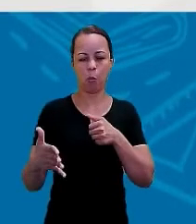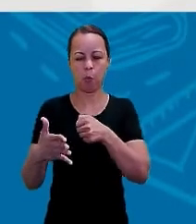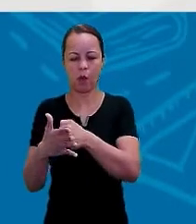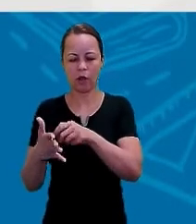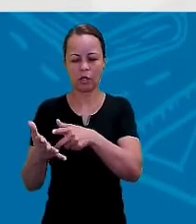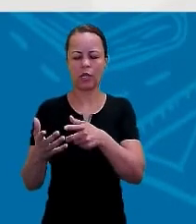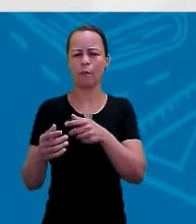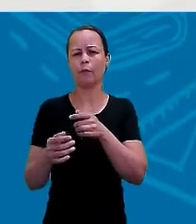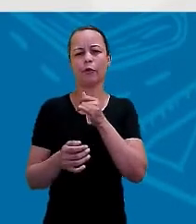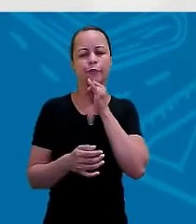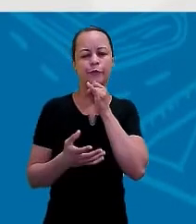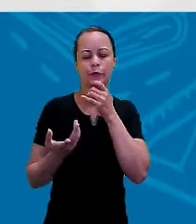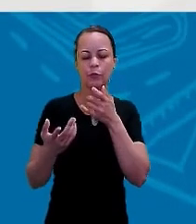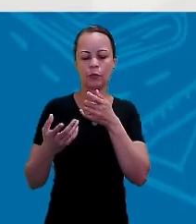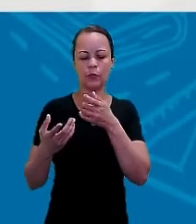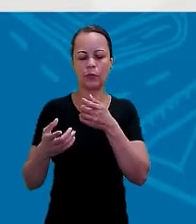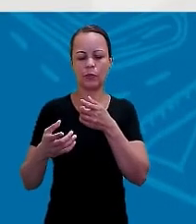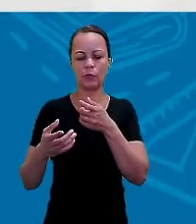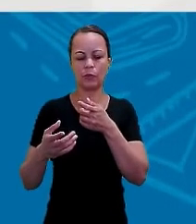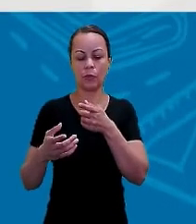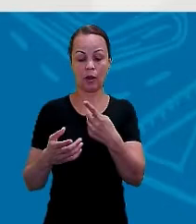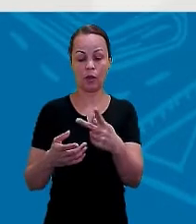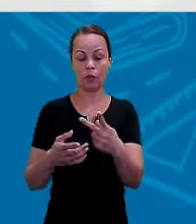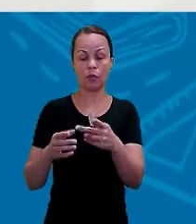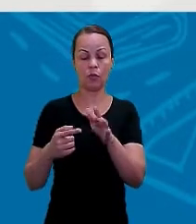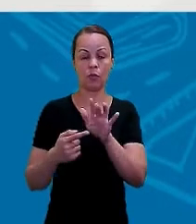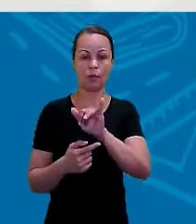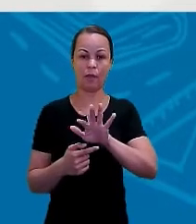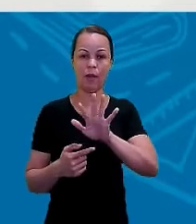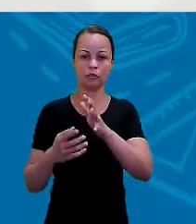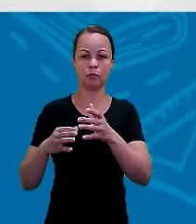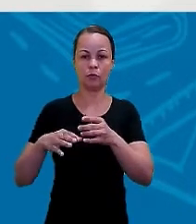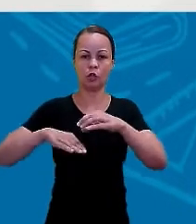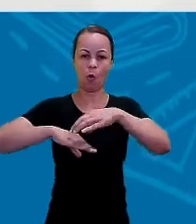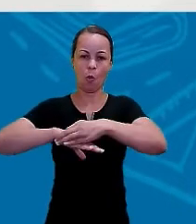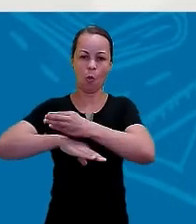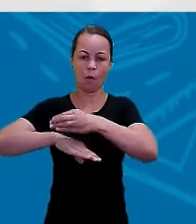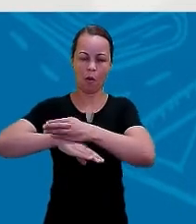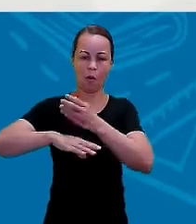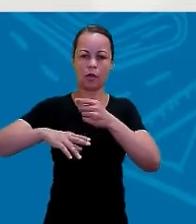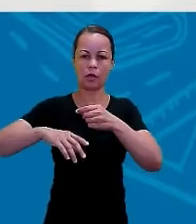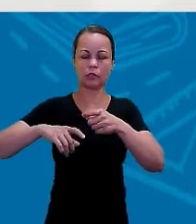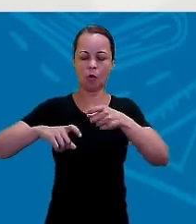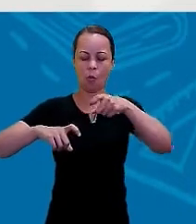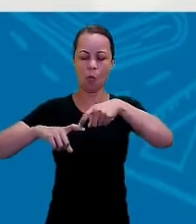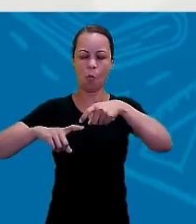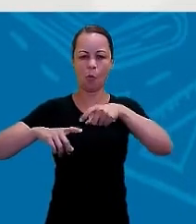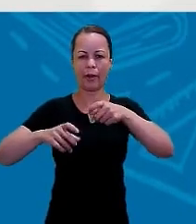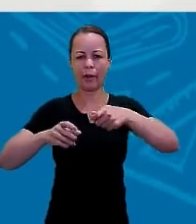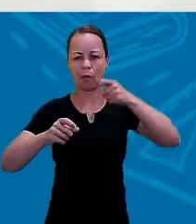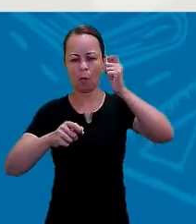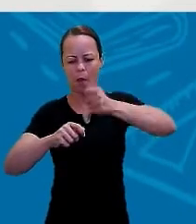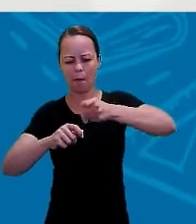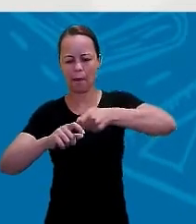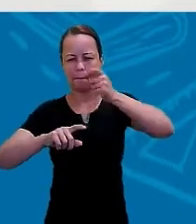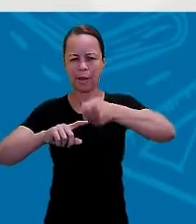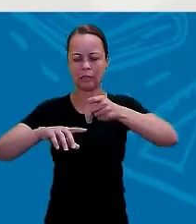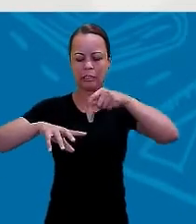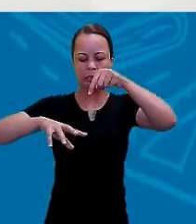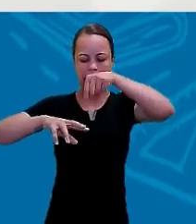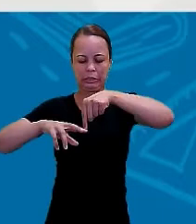prego entrou na bota dele, e ele ficou sentindo dores horríveis, a ponto até quase de desmaiar. Ele foi socorrido. Ao chegar no